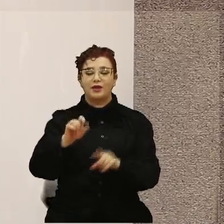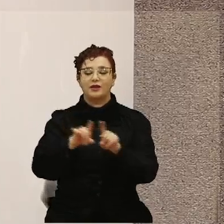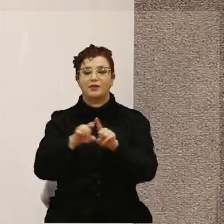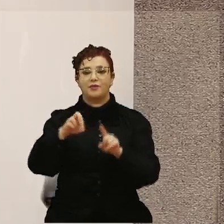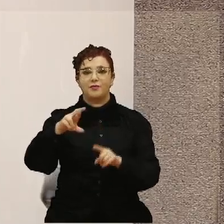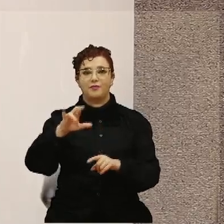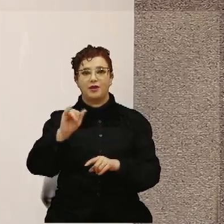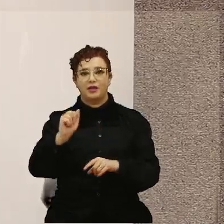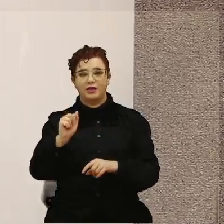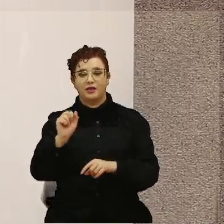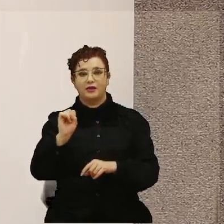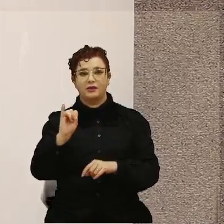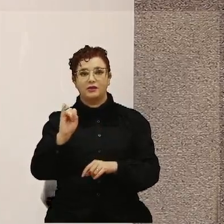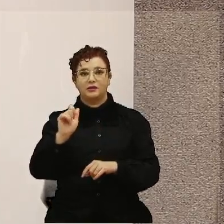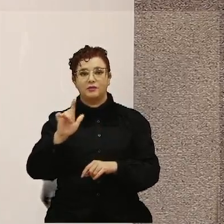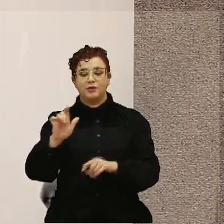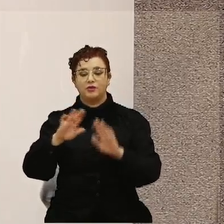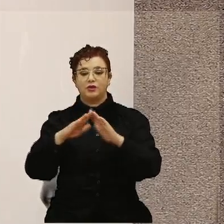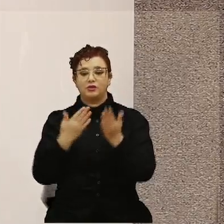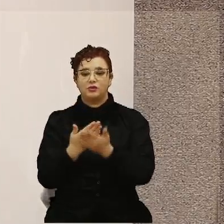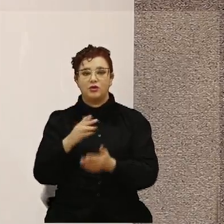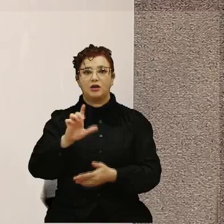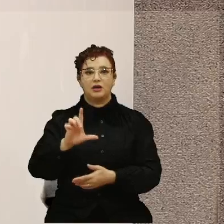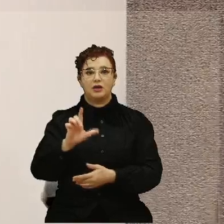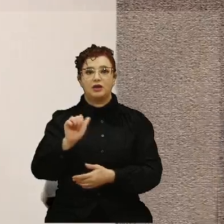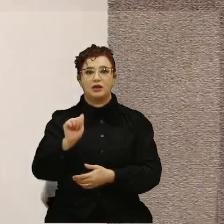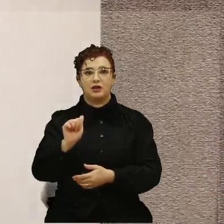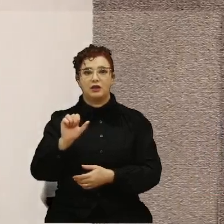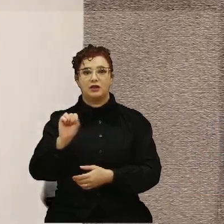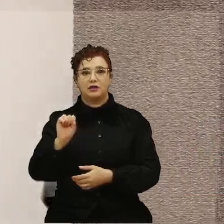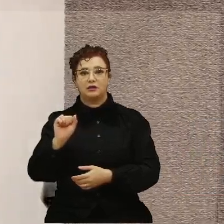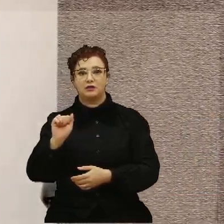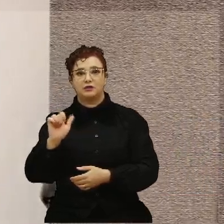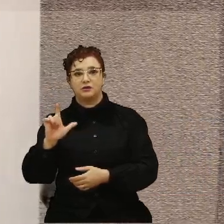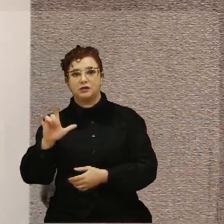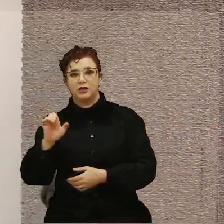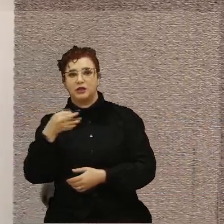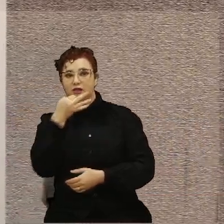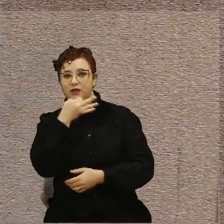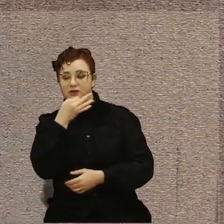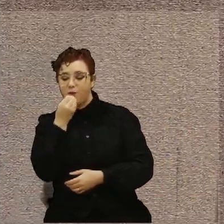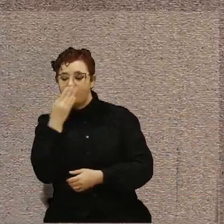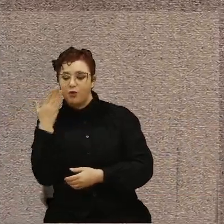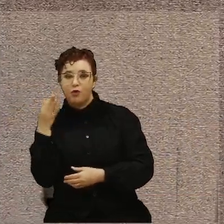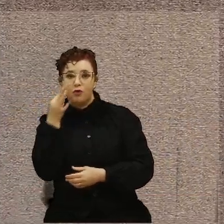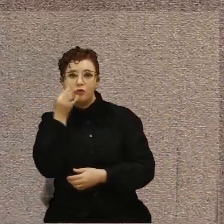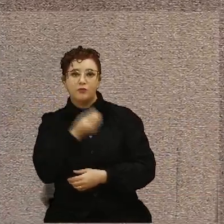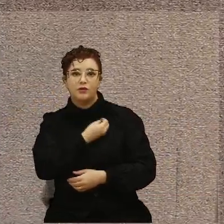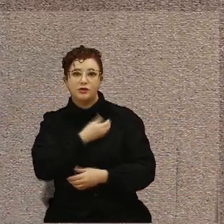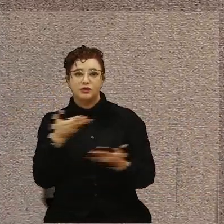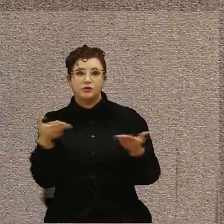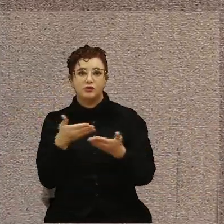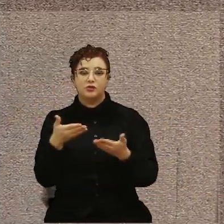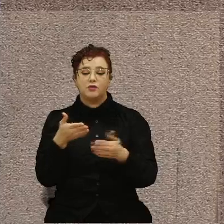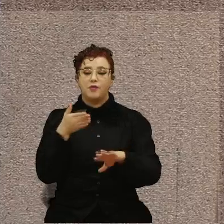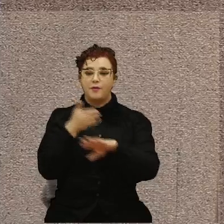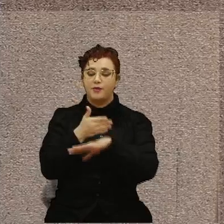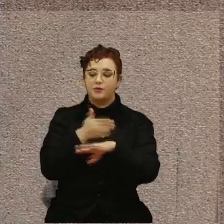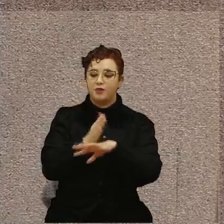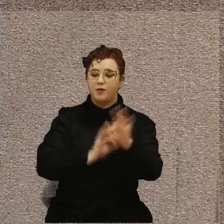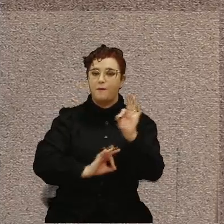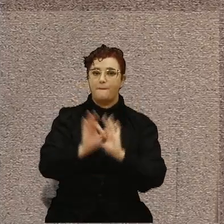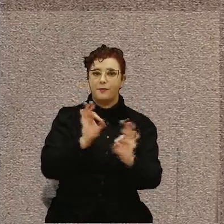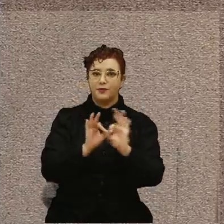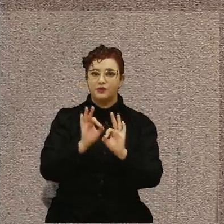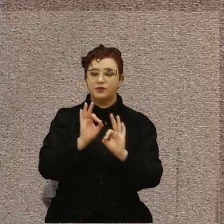a prof lá do Colégio La Salle Caxias. E que bom tê-las aqui conosco, tê-los conosco aqui nessa oportunidade para participar de um projeto que,